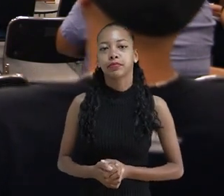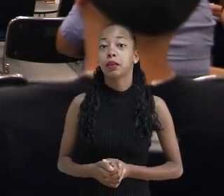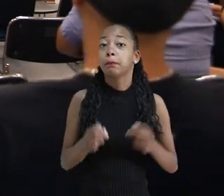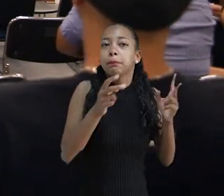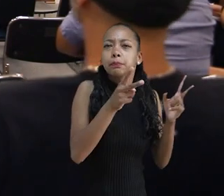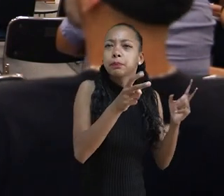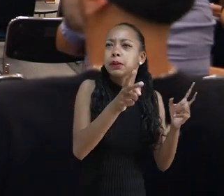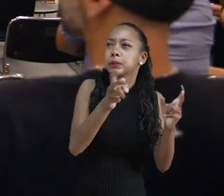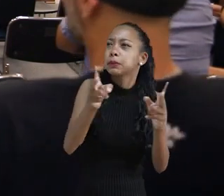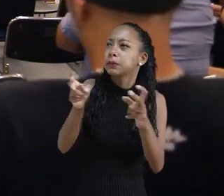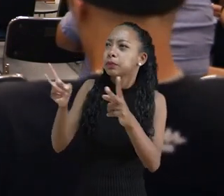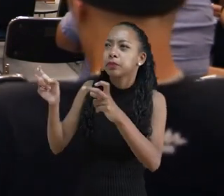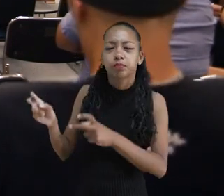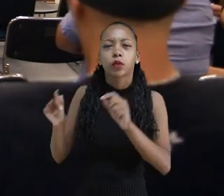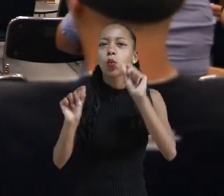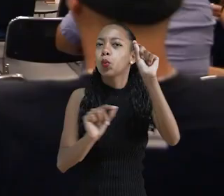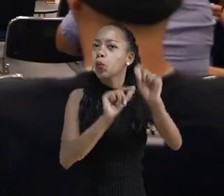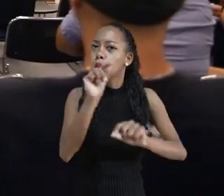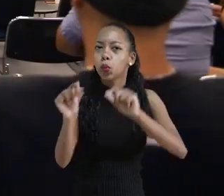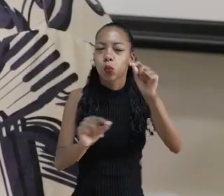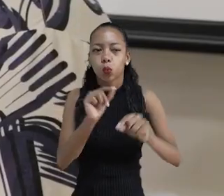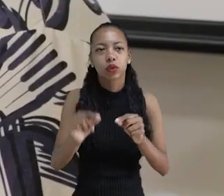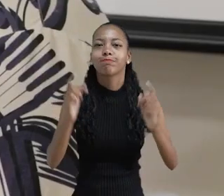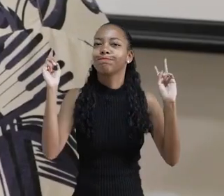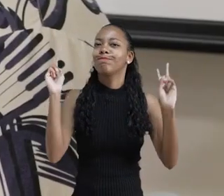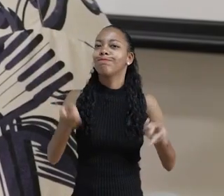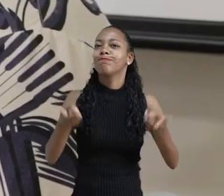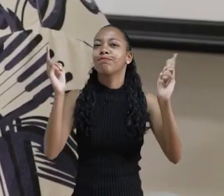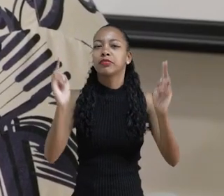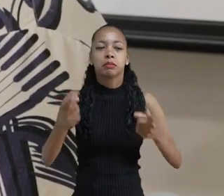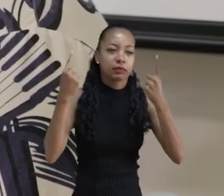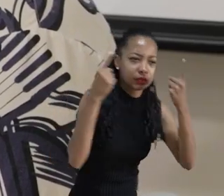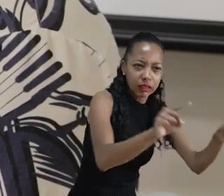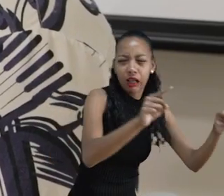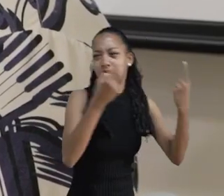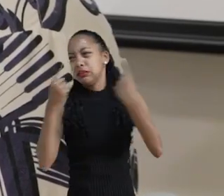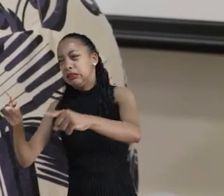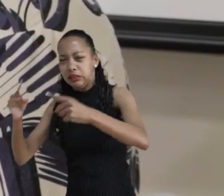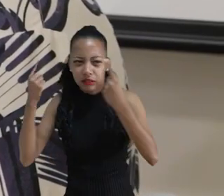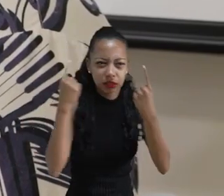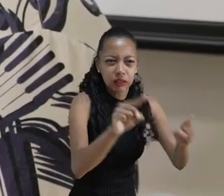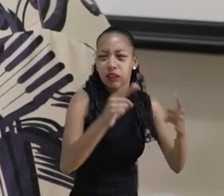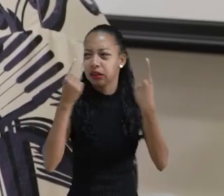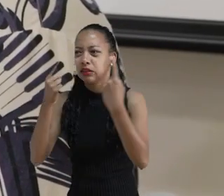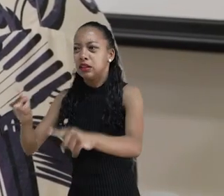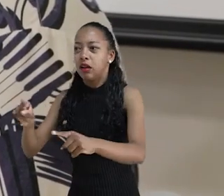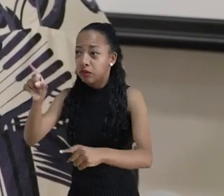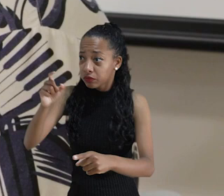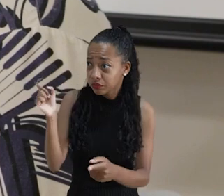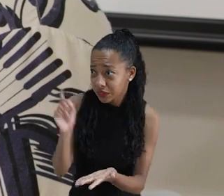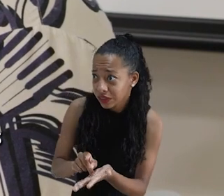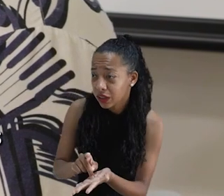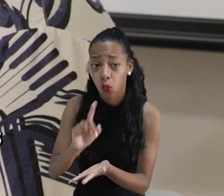acontecer percebemos todos desde então que vivemos entre golpes e revides entre Verdades e fake